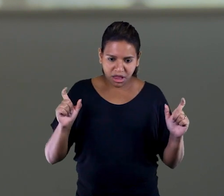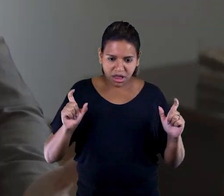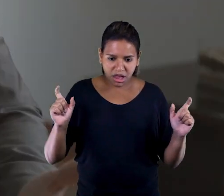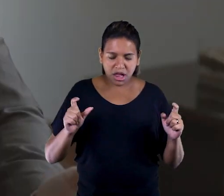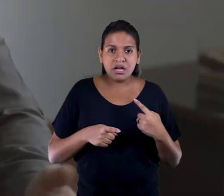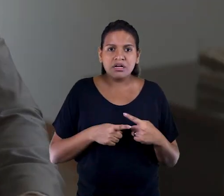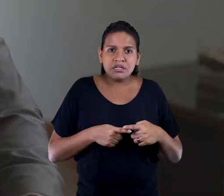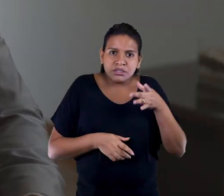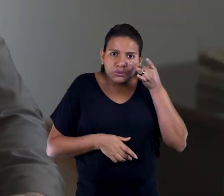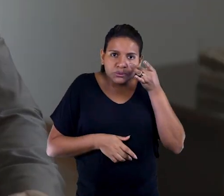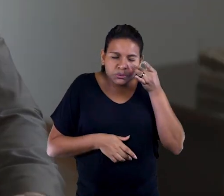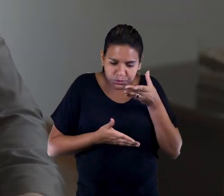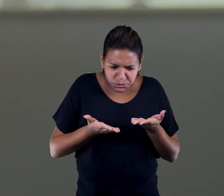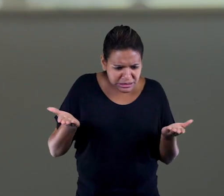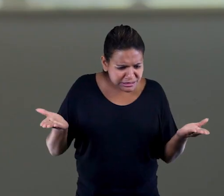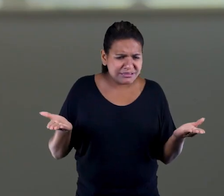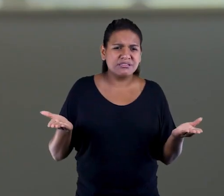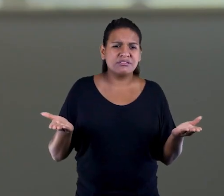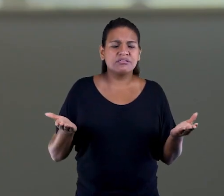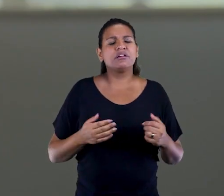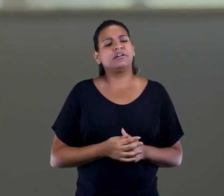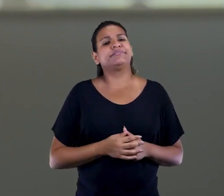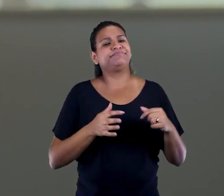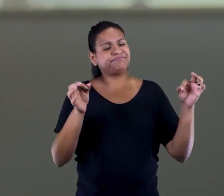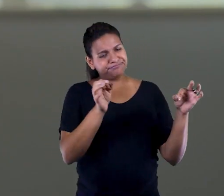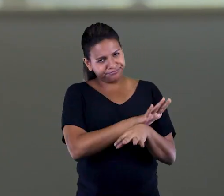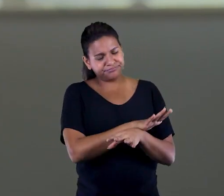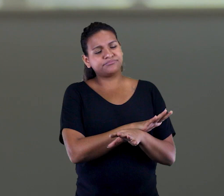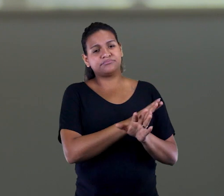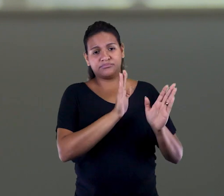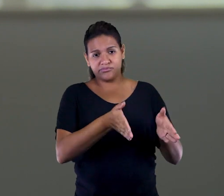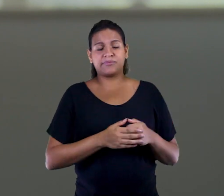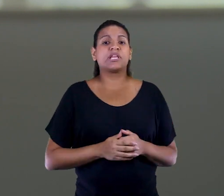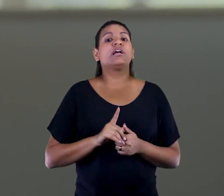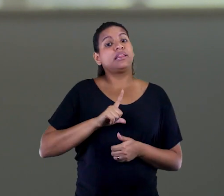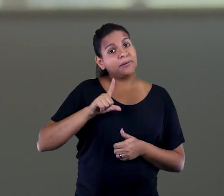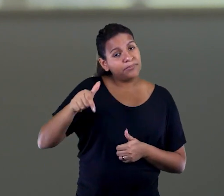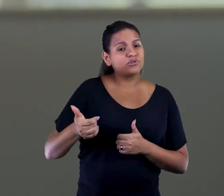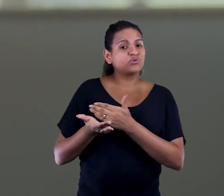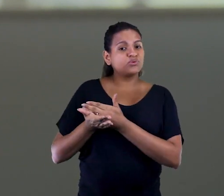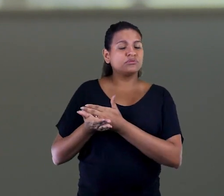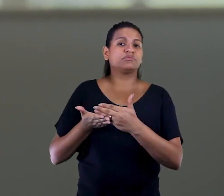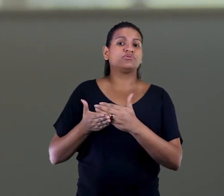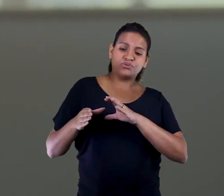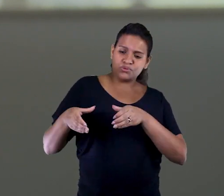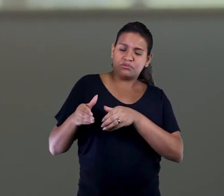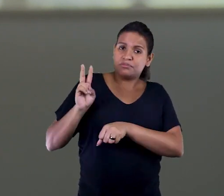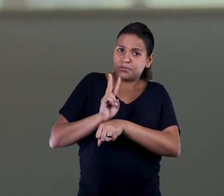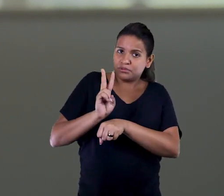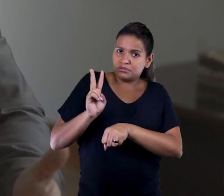chocados com o que foi presenciado ali naquele momento. E aí também depois da operação ter sido realizada, foi montada uma força-tarefa